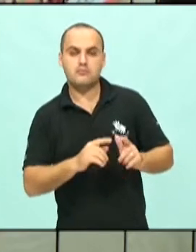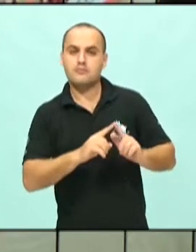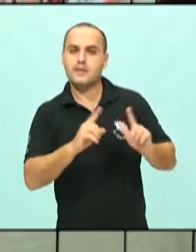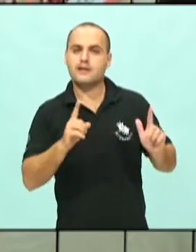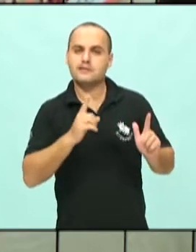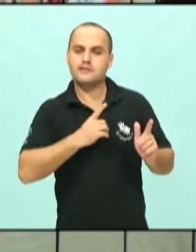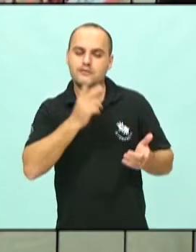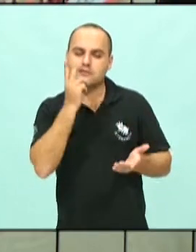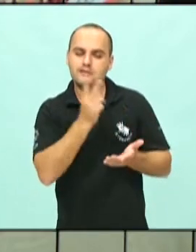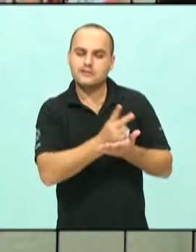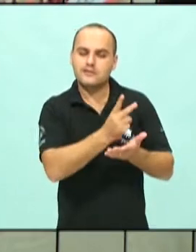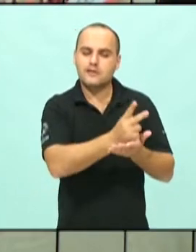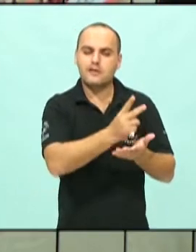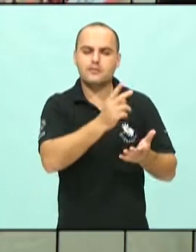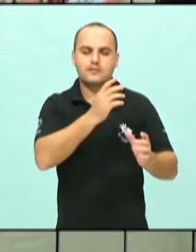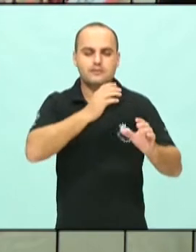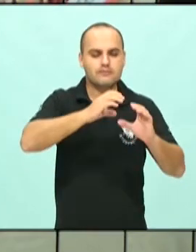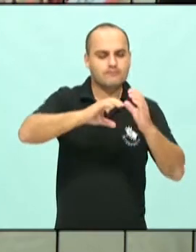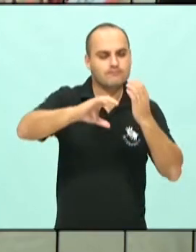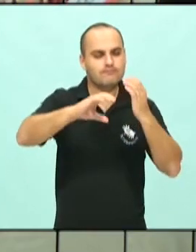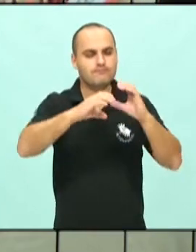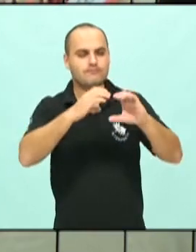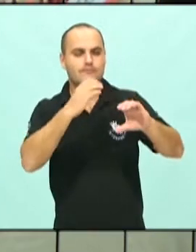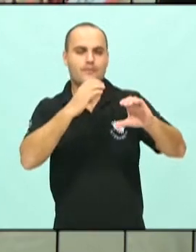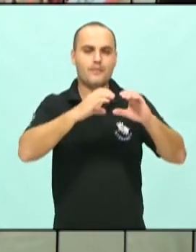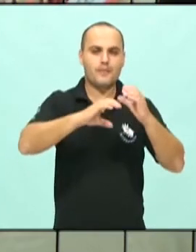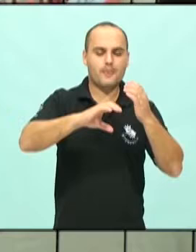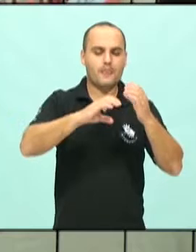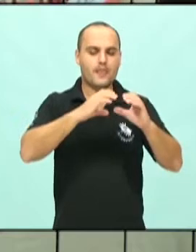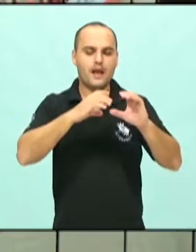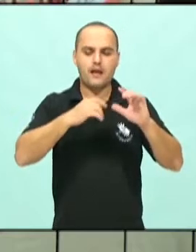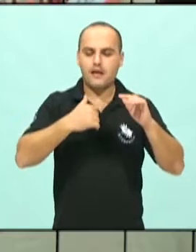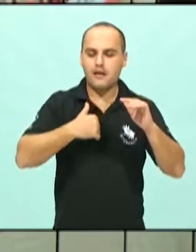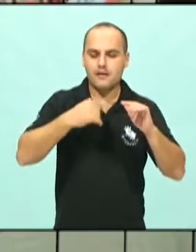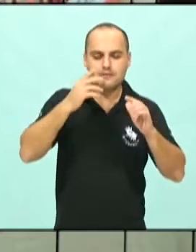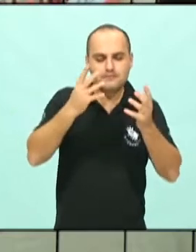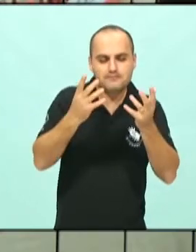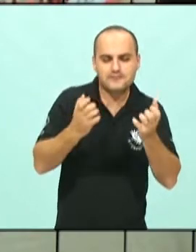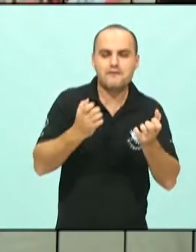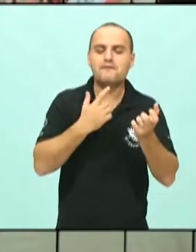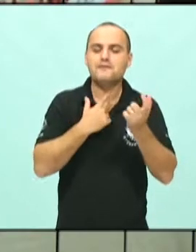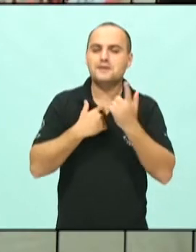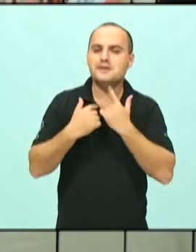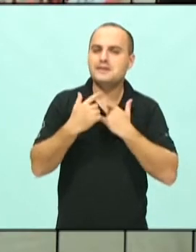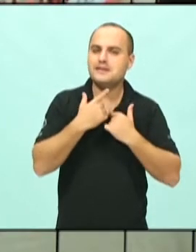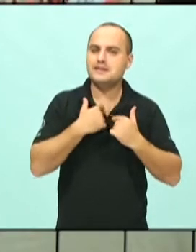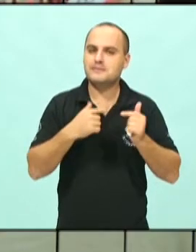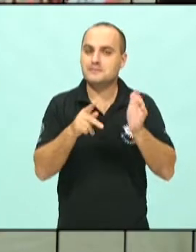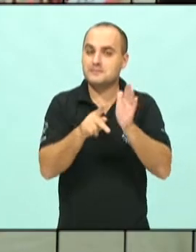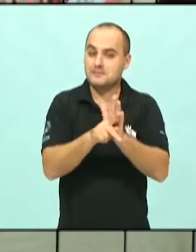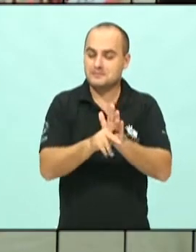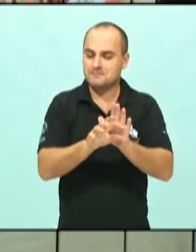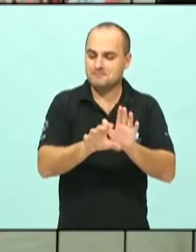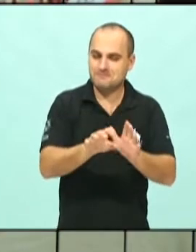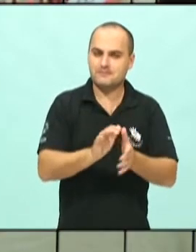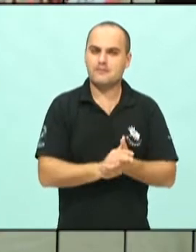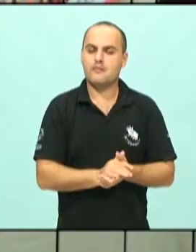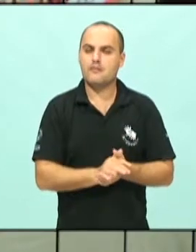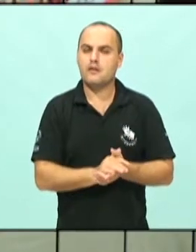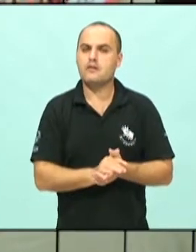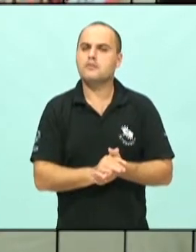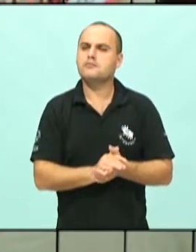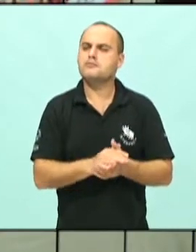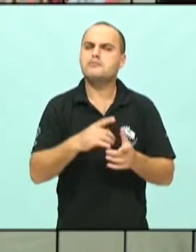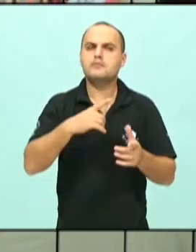sempre apreciei a canção, né? Sempre fui apreciador desse tipo de músicas com letra. E em um momento da minha vida,